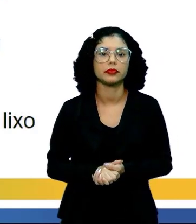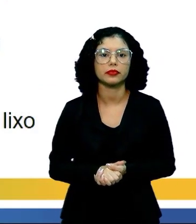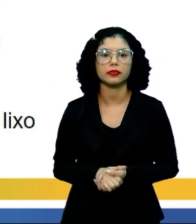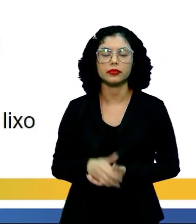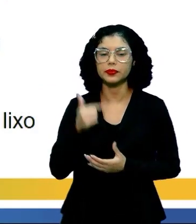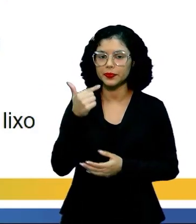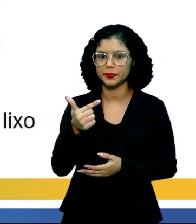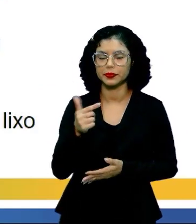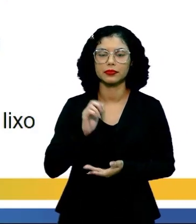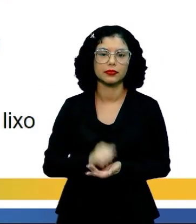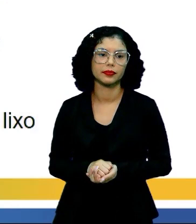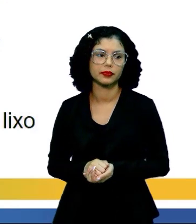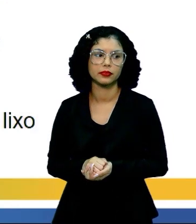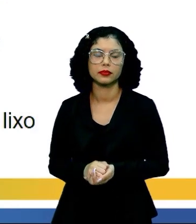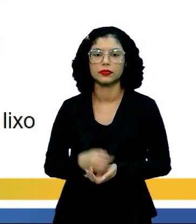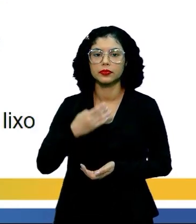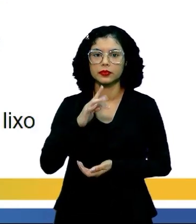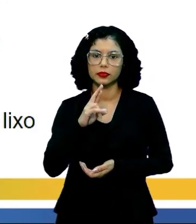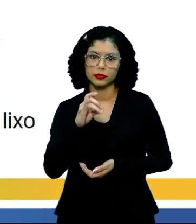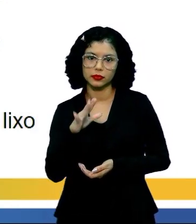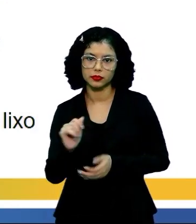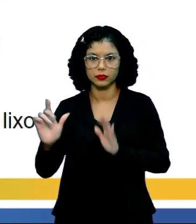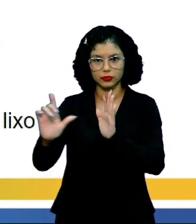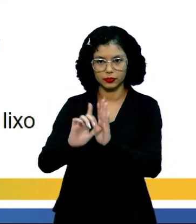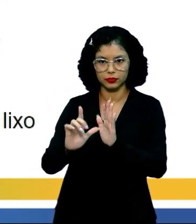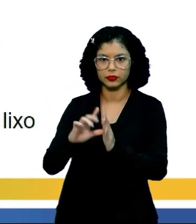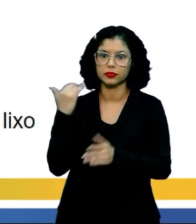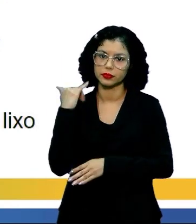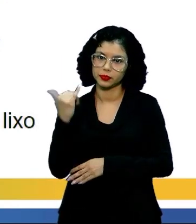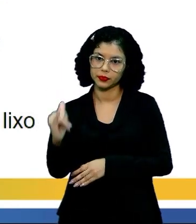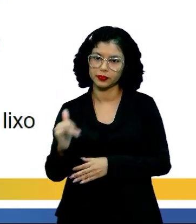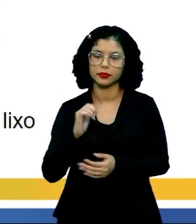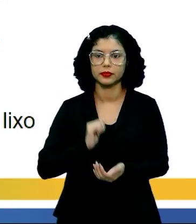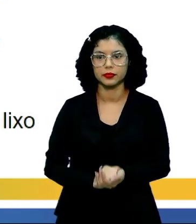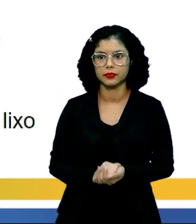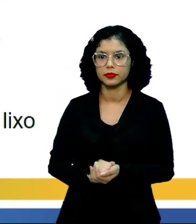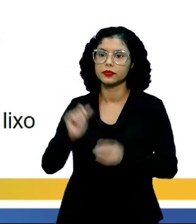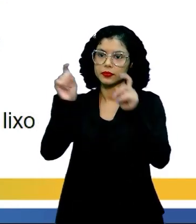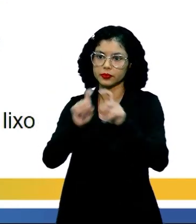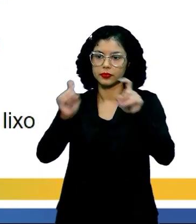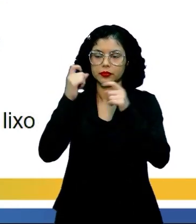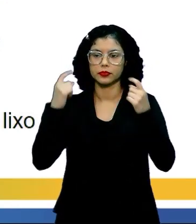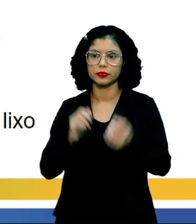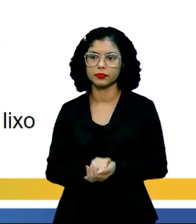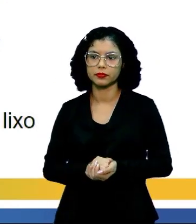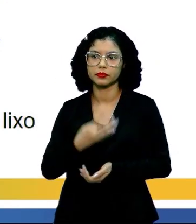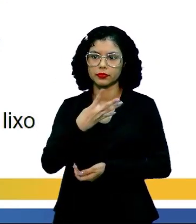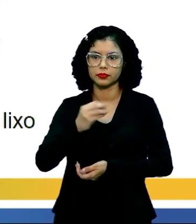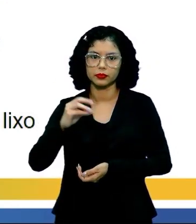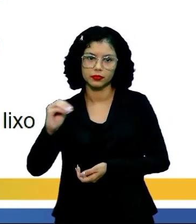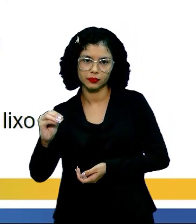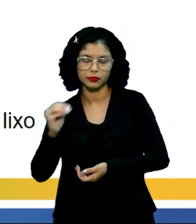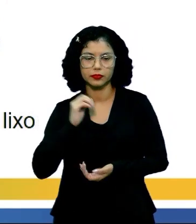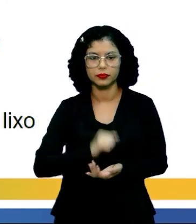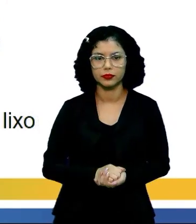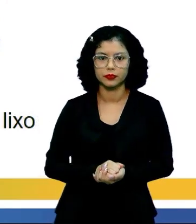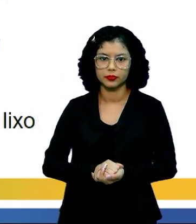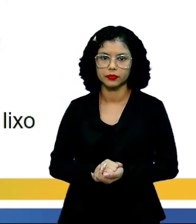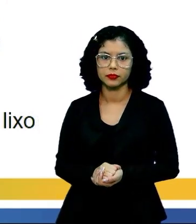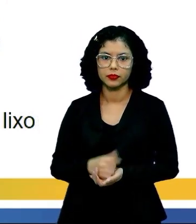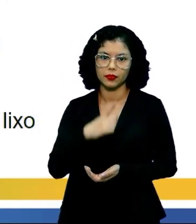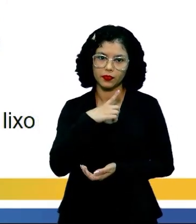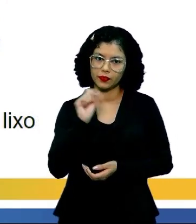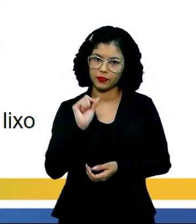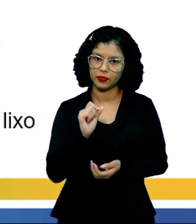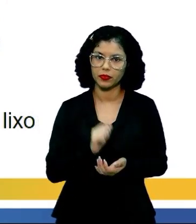ver esse exercício 2. Na promoção de uma loja de eletrodomésticos, um aparelho de som custava R$ 400. Ele